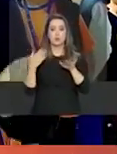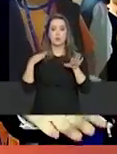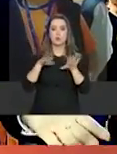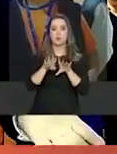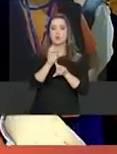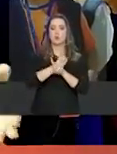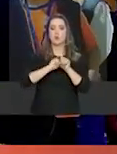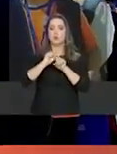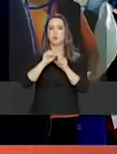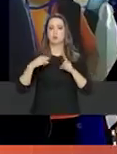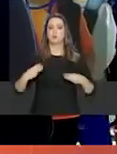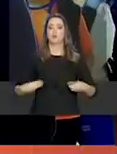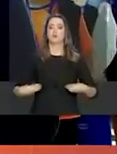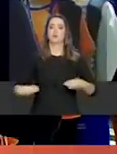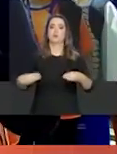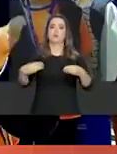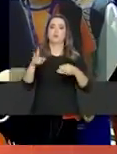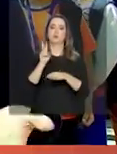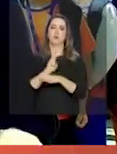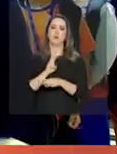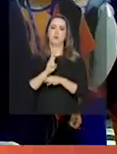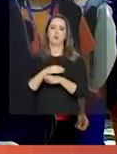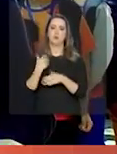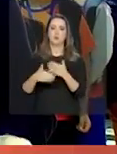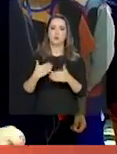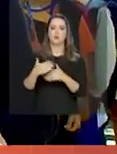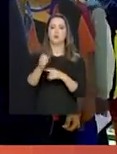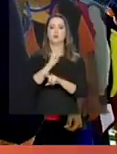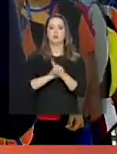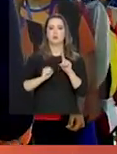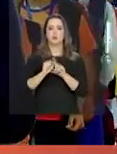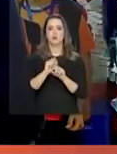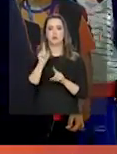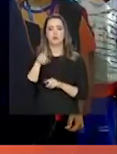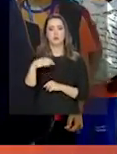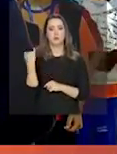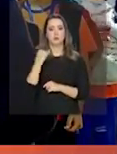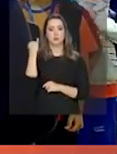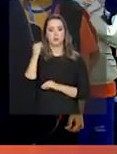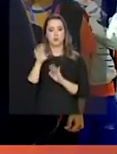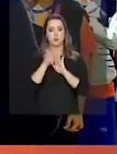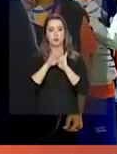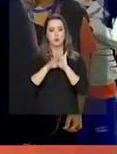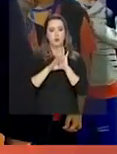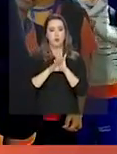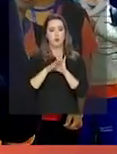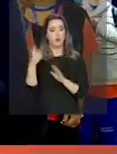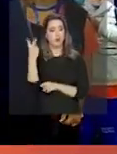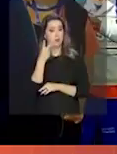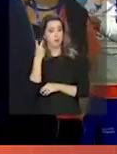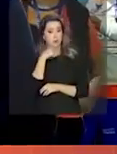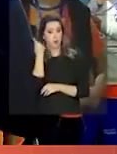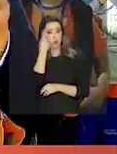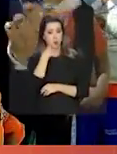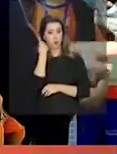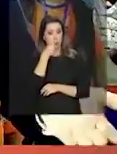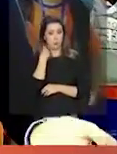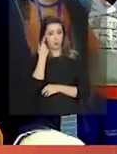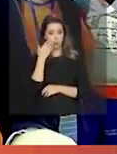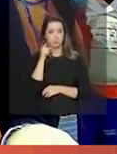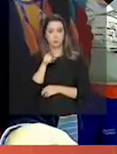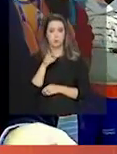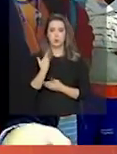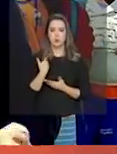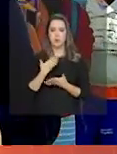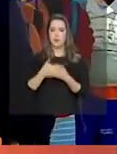Ministérios da Defesa, do Esporte e do Desenvolvimento Social é uma vertente do programa Segundo Tempo. E a ideia é